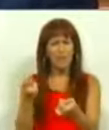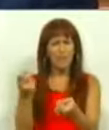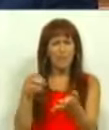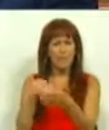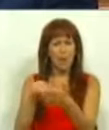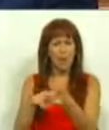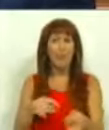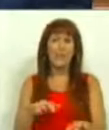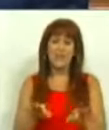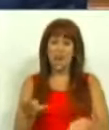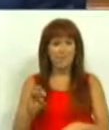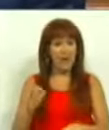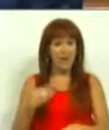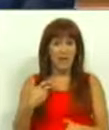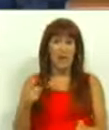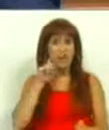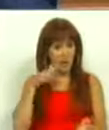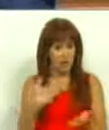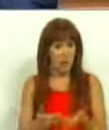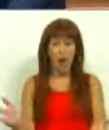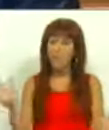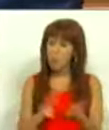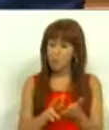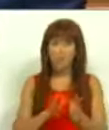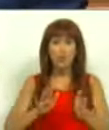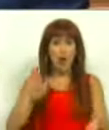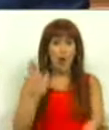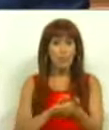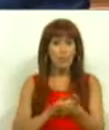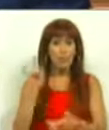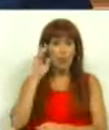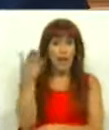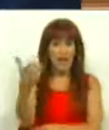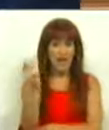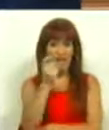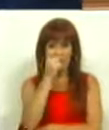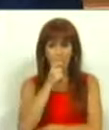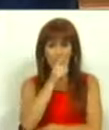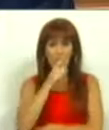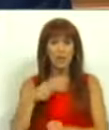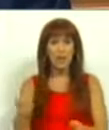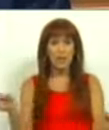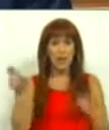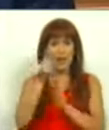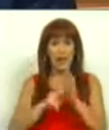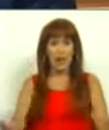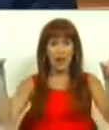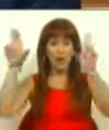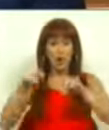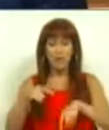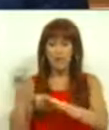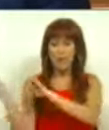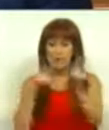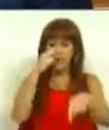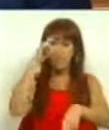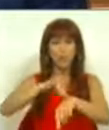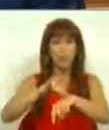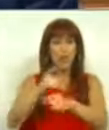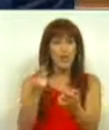PSD vem defendendo, aprovou, está publicado em dia 15 de maio, o novo Regulamento de Transportes Não Urgentes